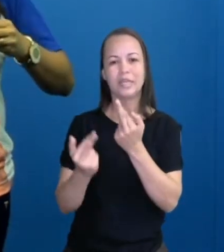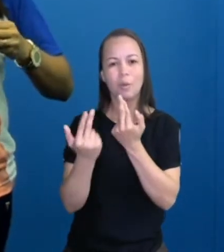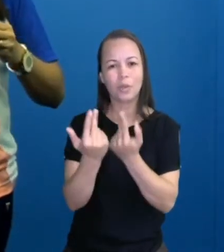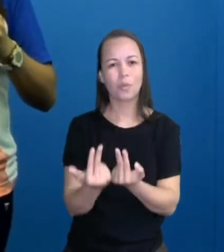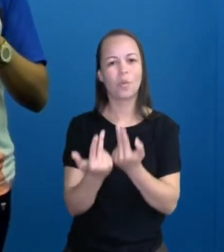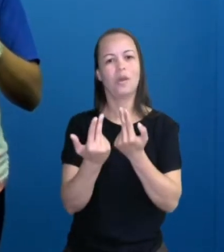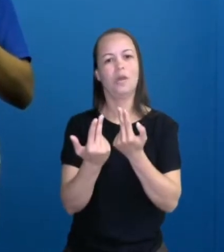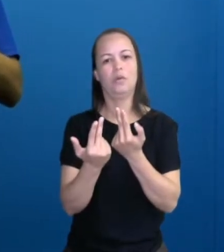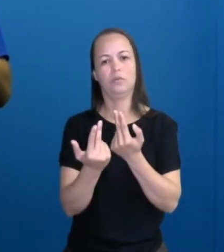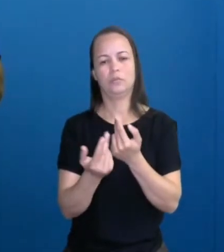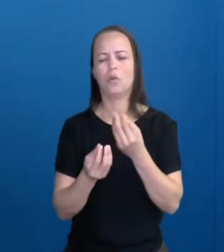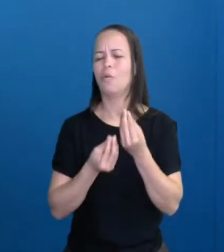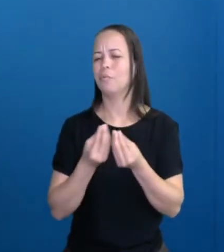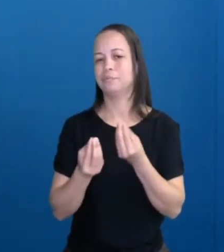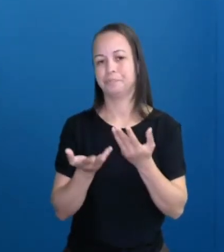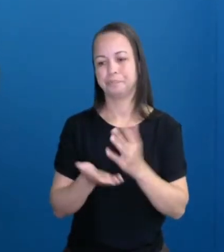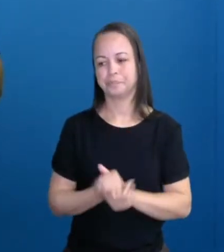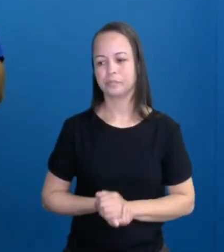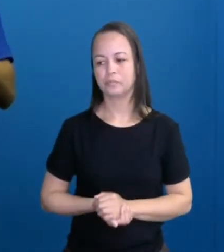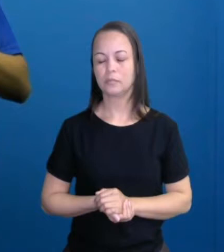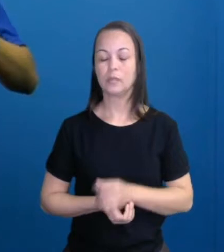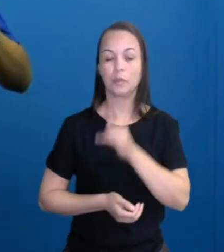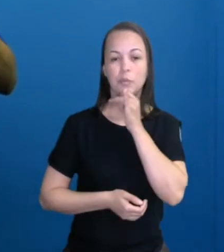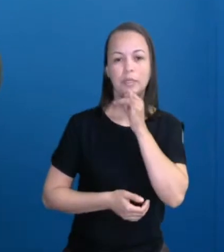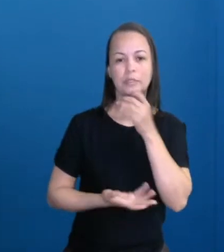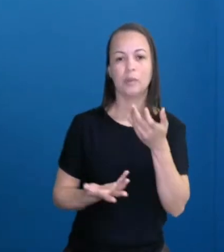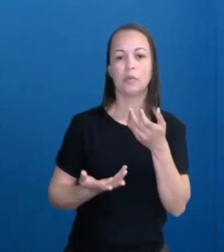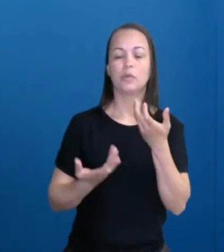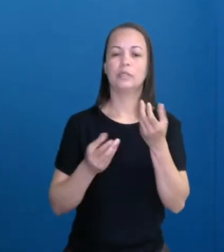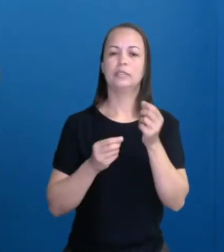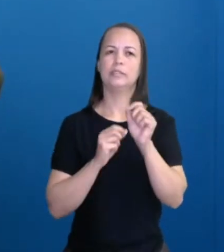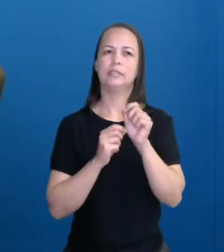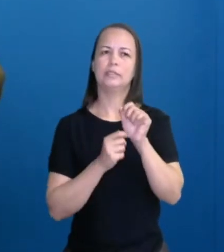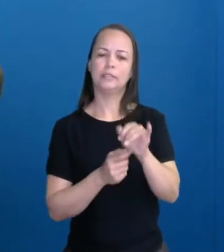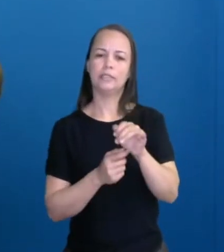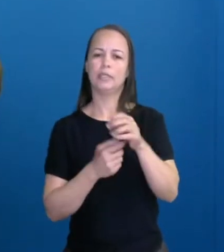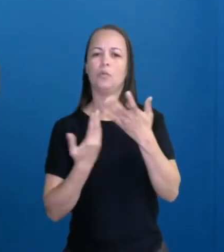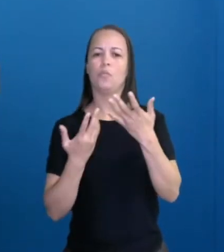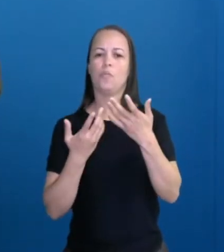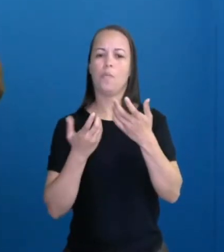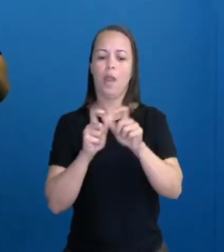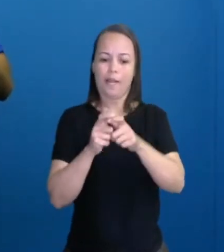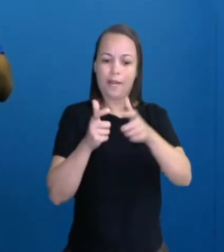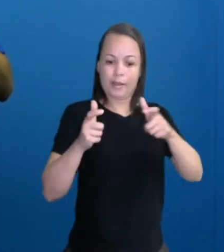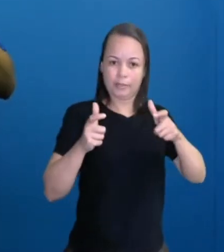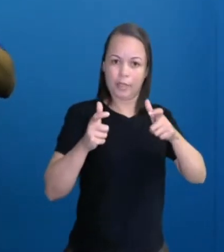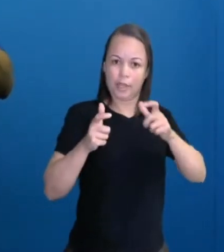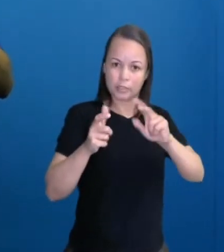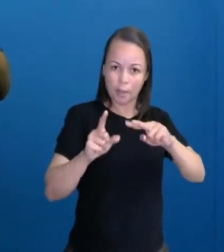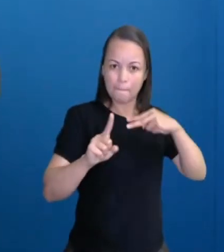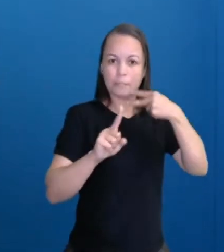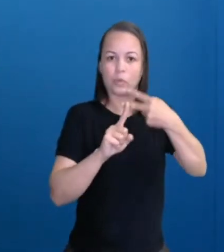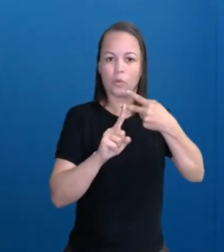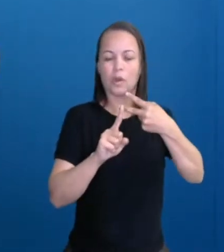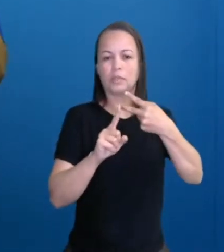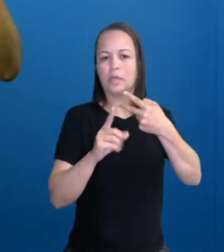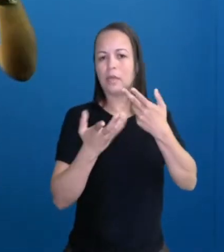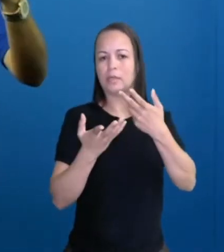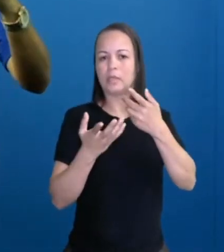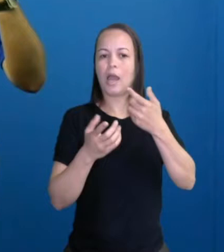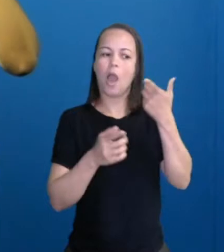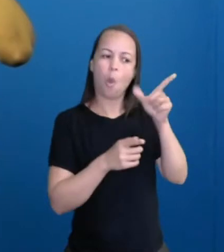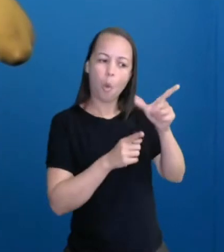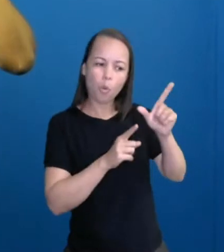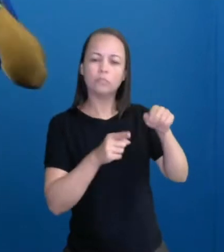assim? Por exemplo, se uma grandeza dobrar, a outra também tem que dobrar. Não basta que as duas aumentem ou que as